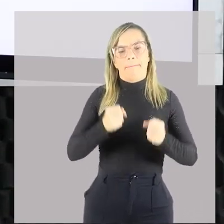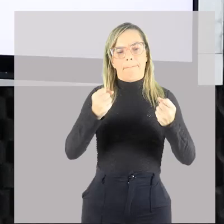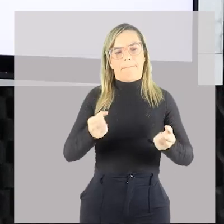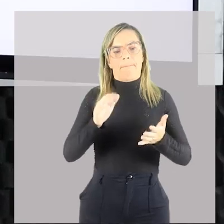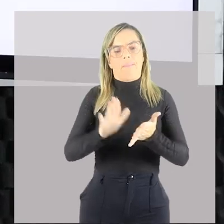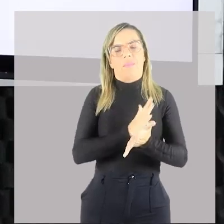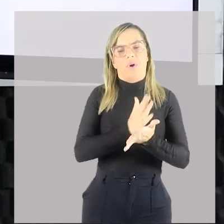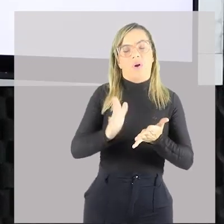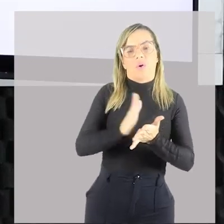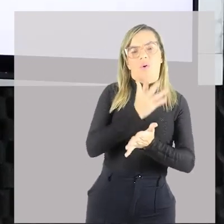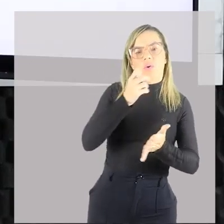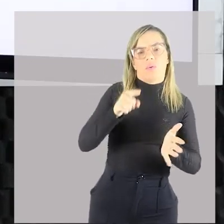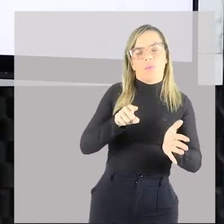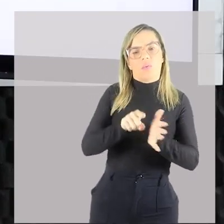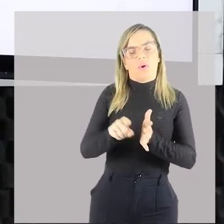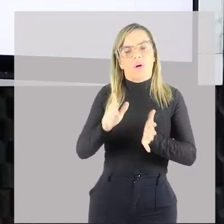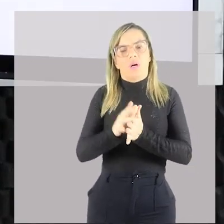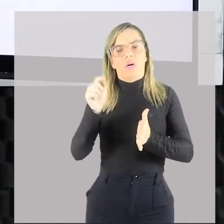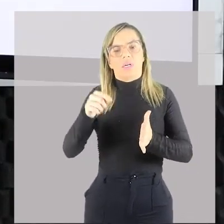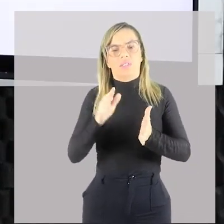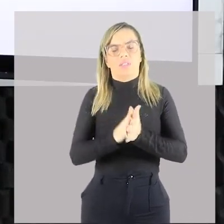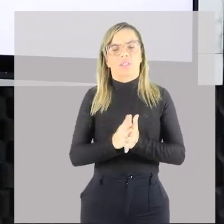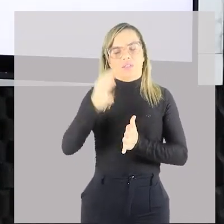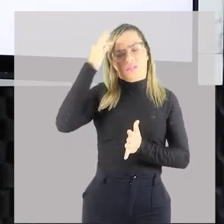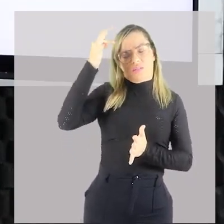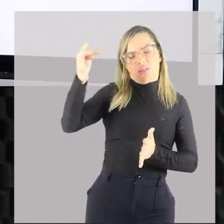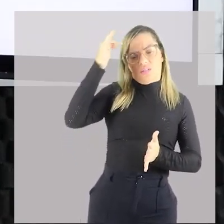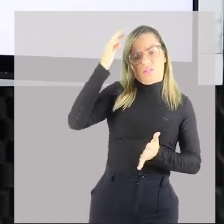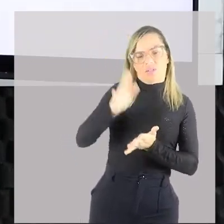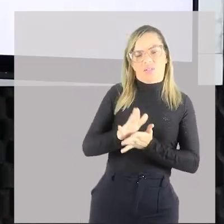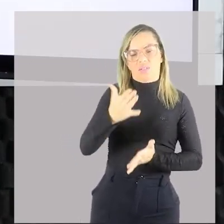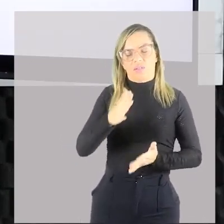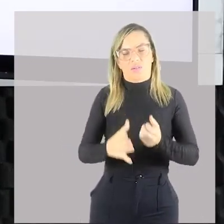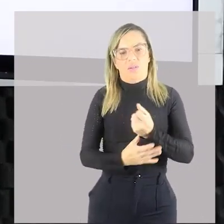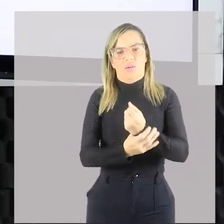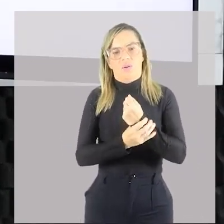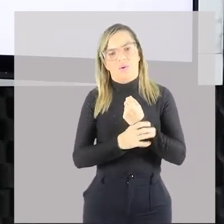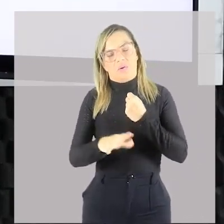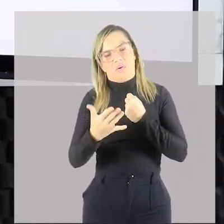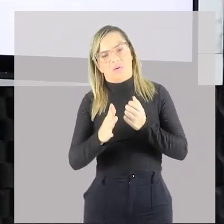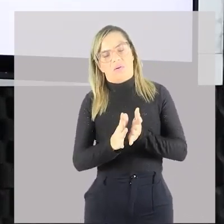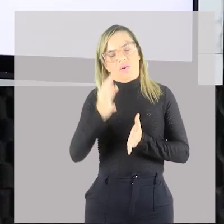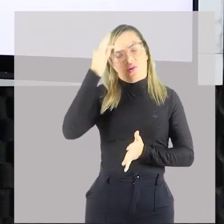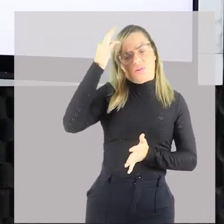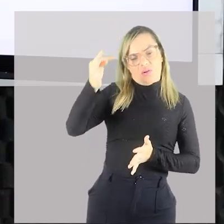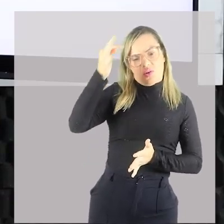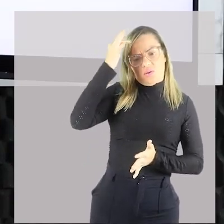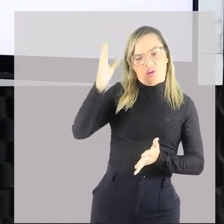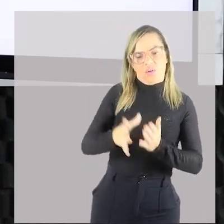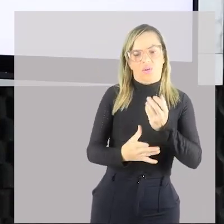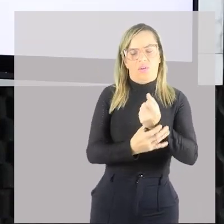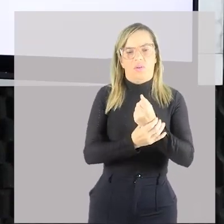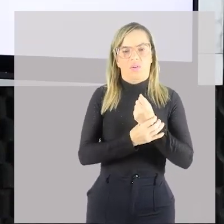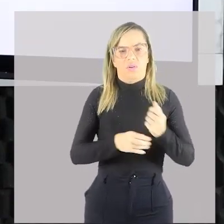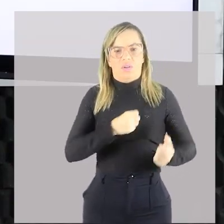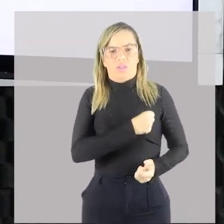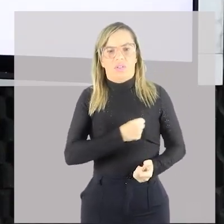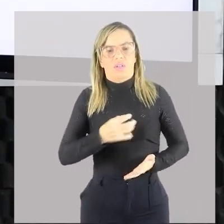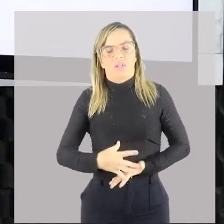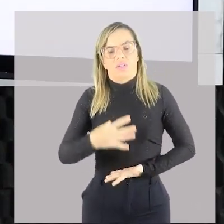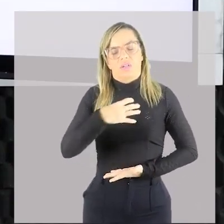existem questões, existe a questão dele talvez não ser absolutista, ser só um teórico absolutista ou um